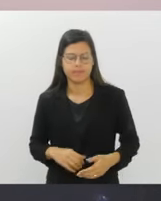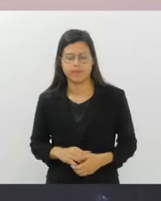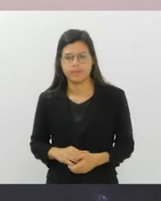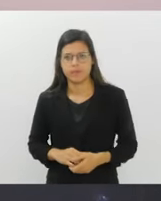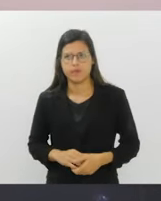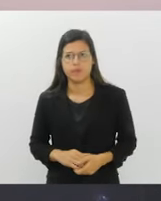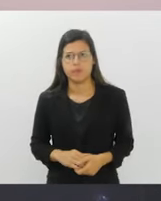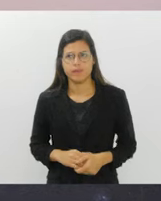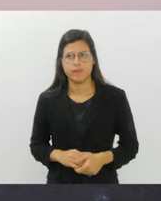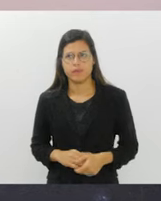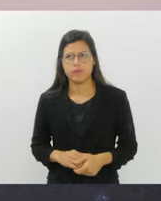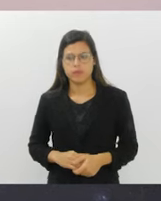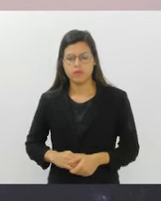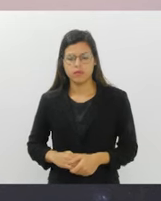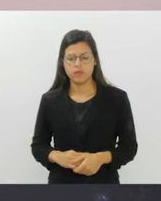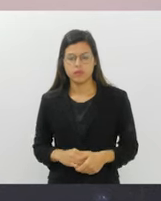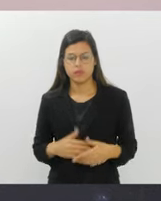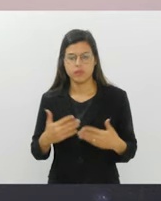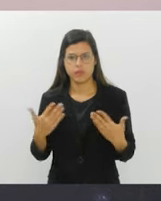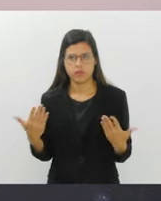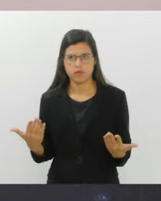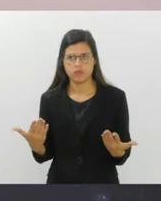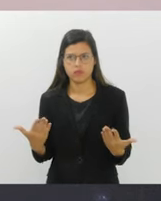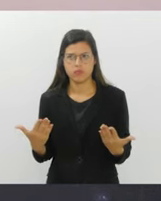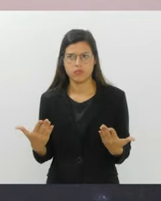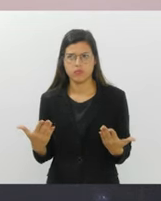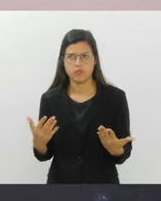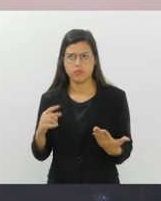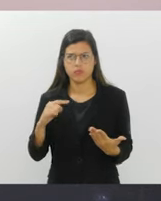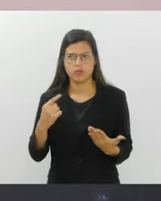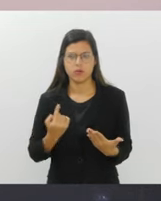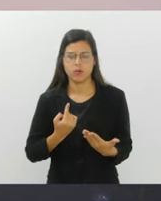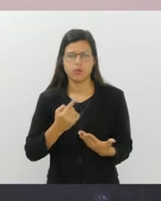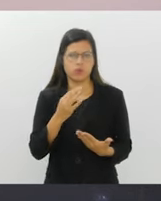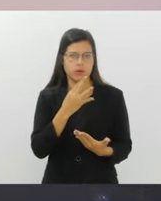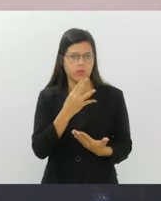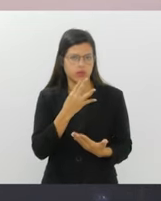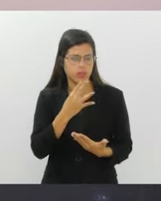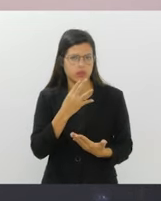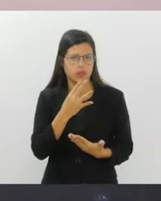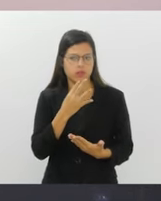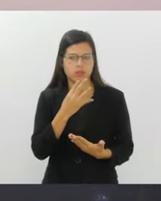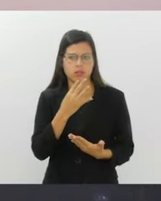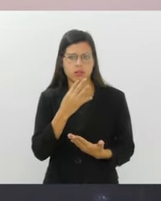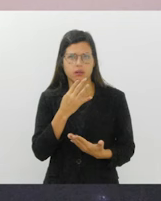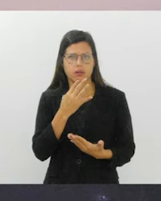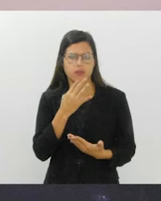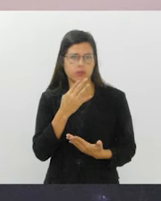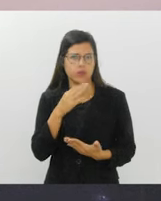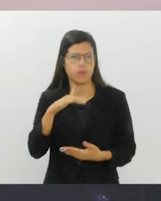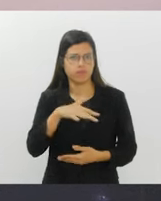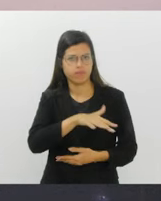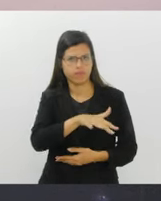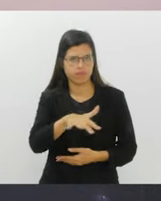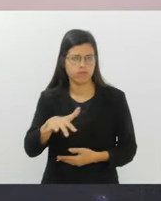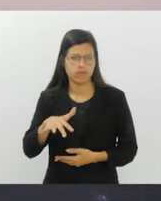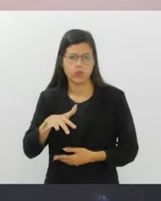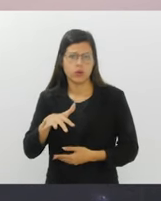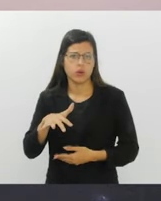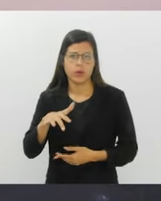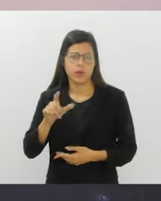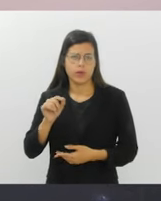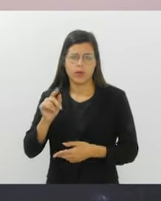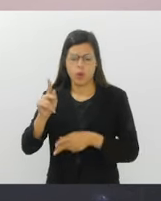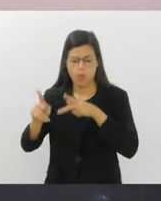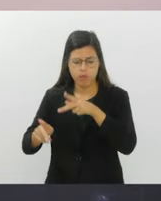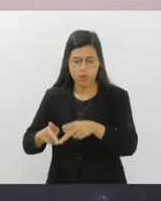E, evidentemente, que a gente já conhece, grande parte da demanda da